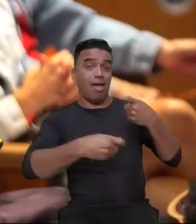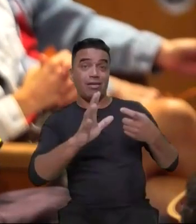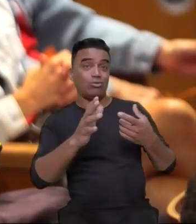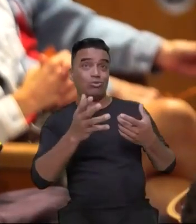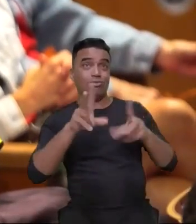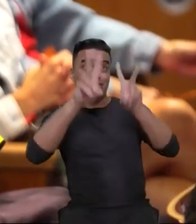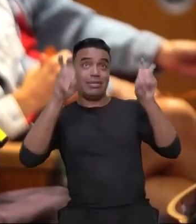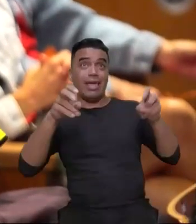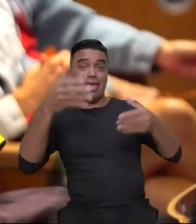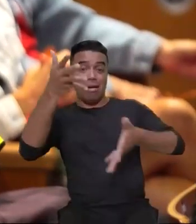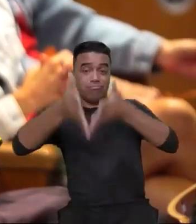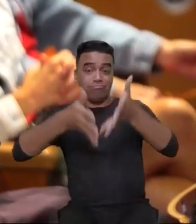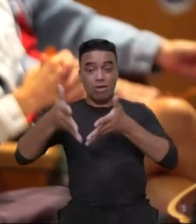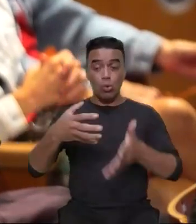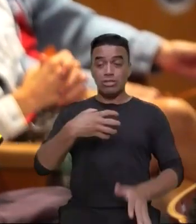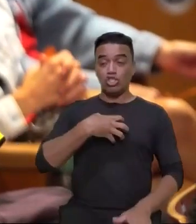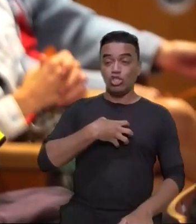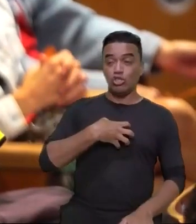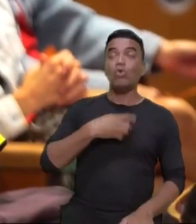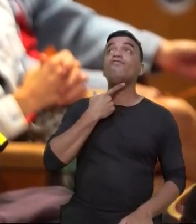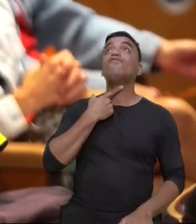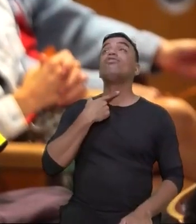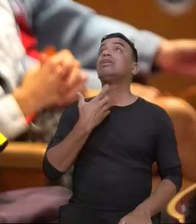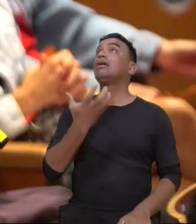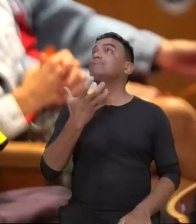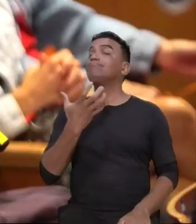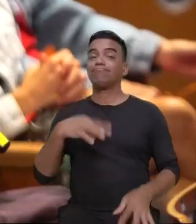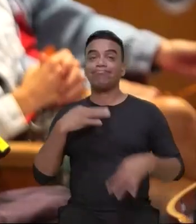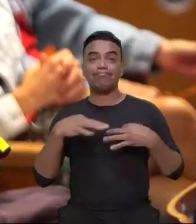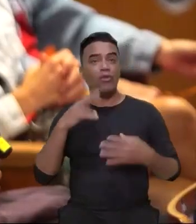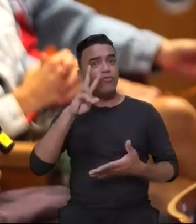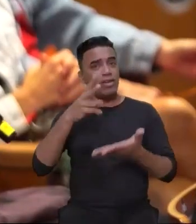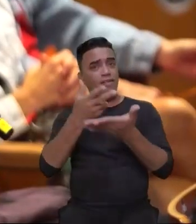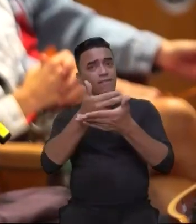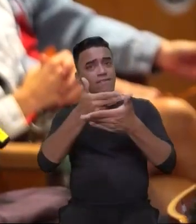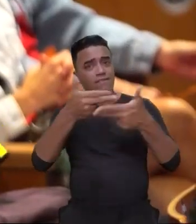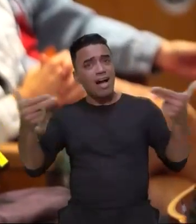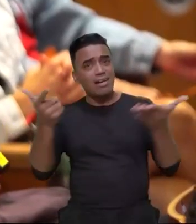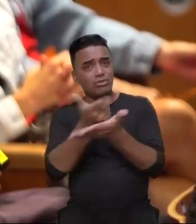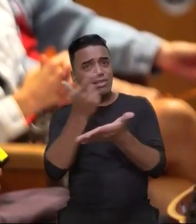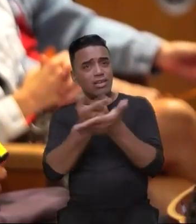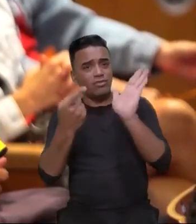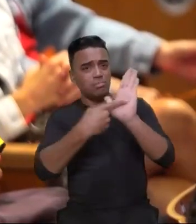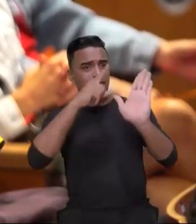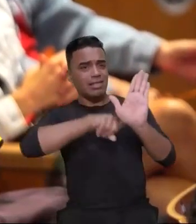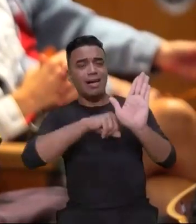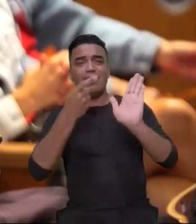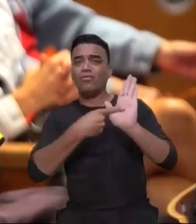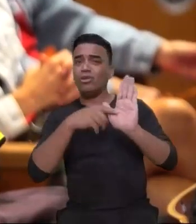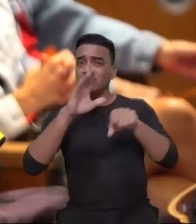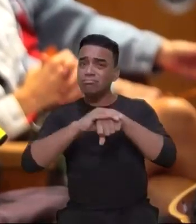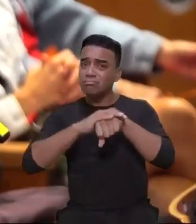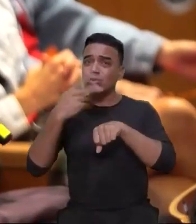ao não pensar, ao não sentir, ao não desejar. E eu vi em diversos livros seus essas metáforas. E aí eu queria